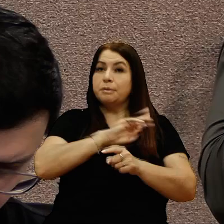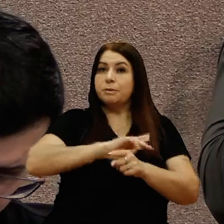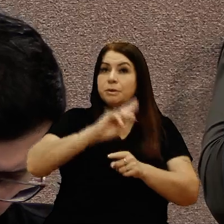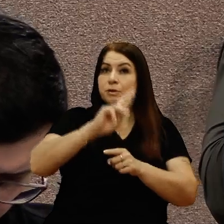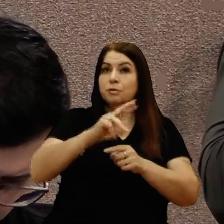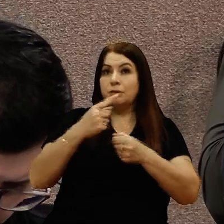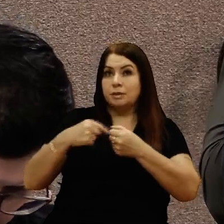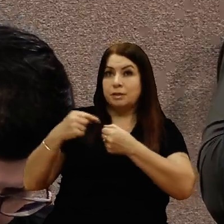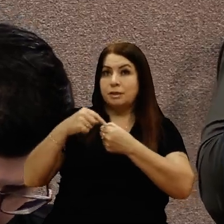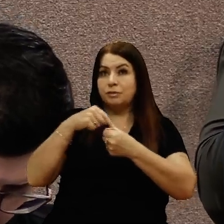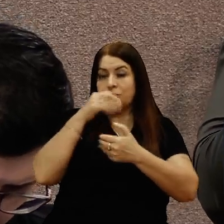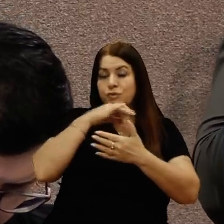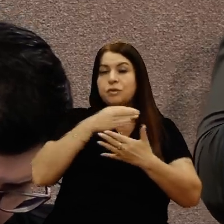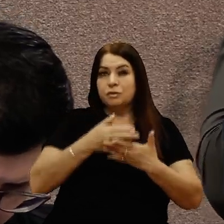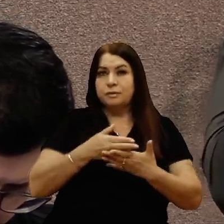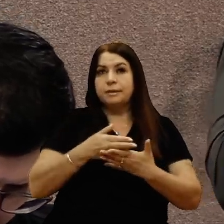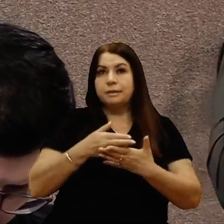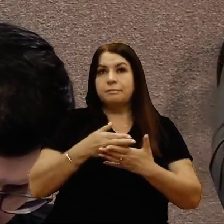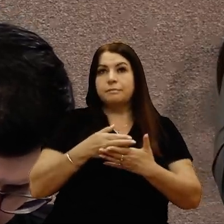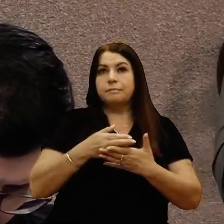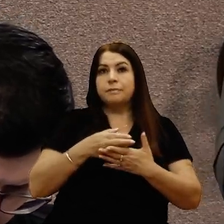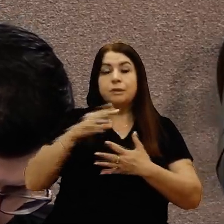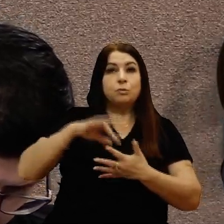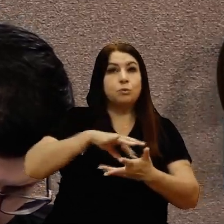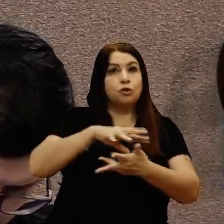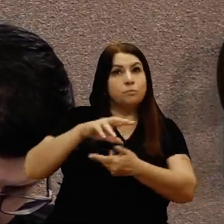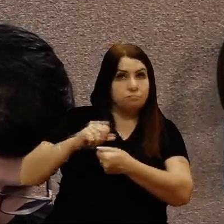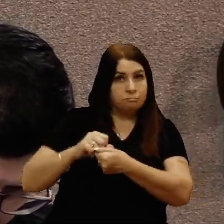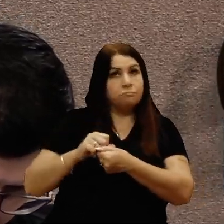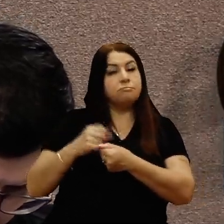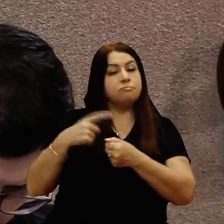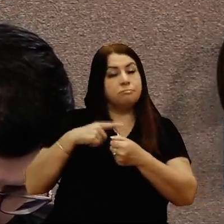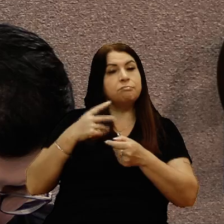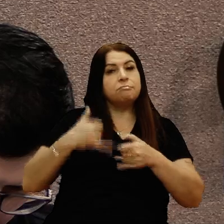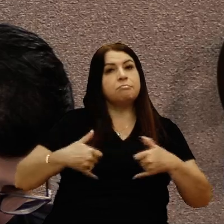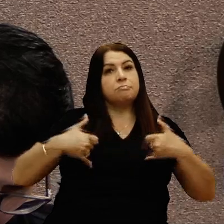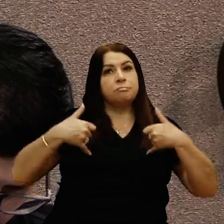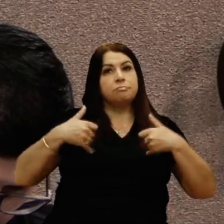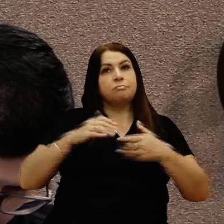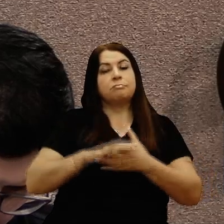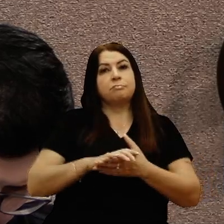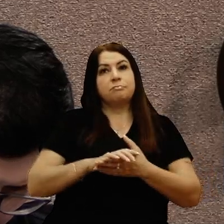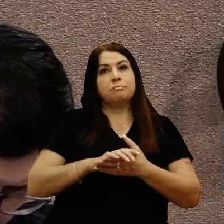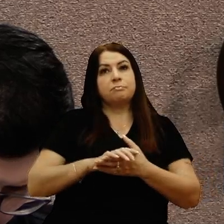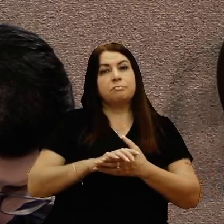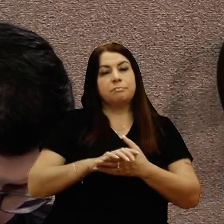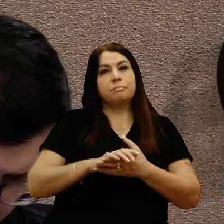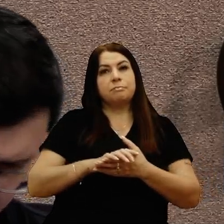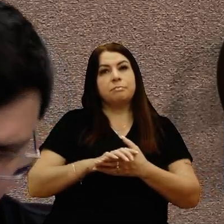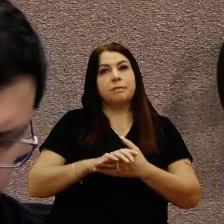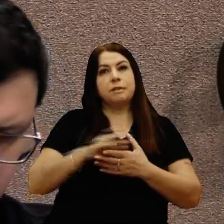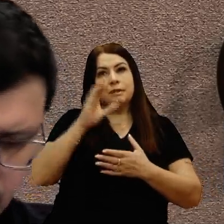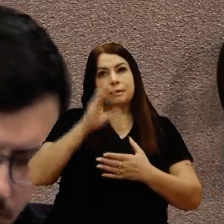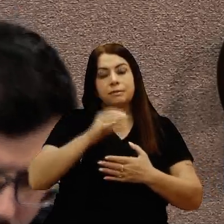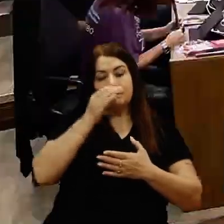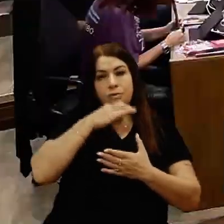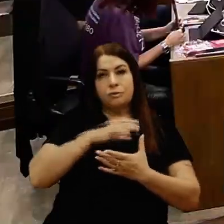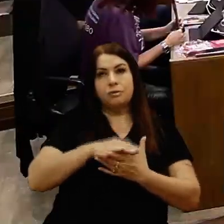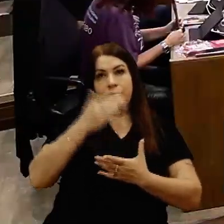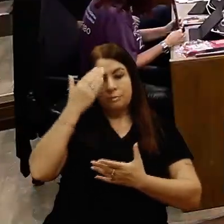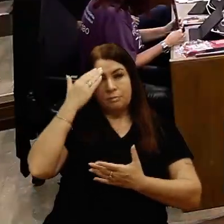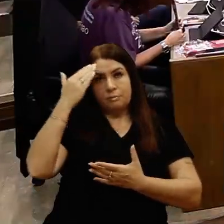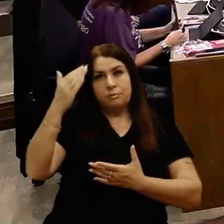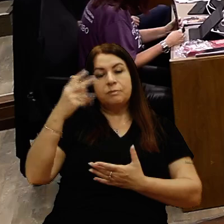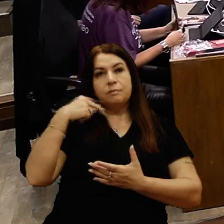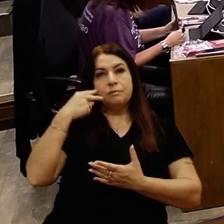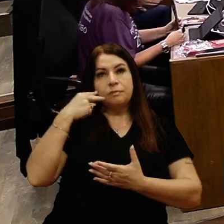a cidade de Caxias do Sul internacionalmente. Então nós temos muito orgulho do senhor ser cidadão caxiense. Obrigado. Obrigado,